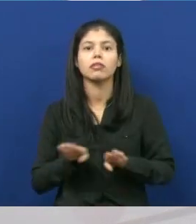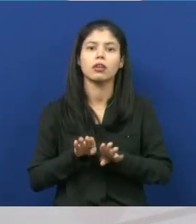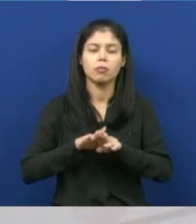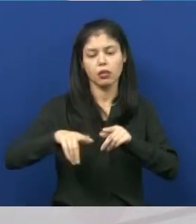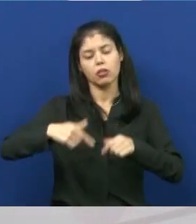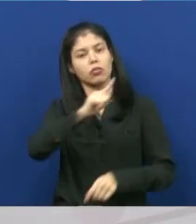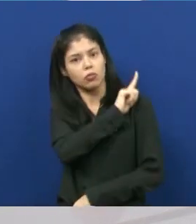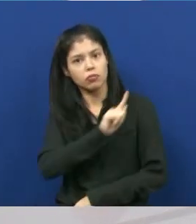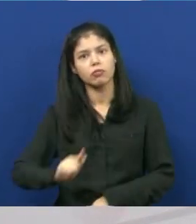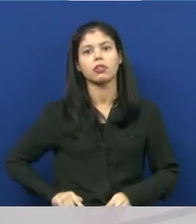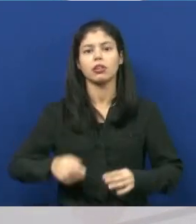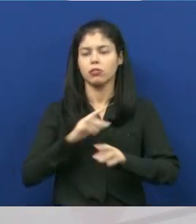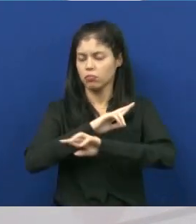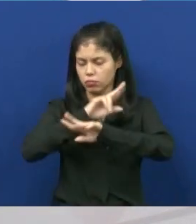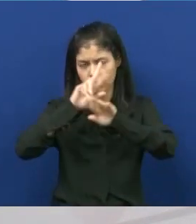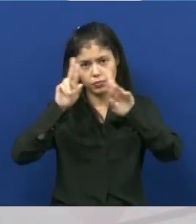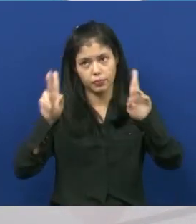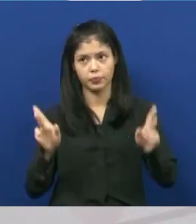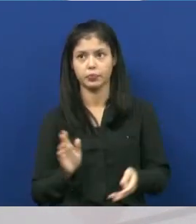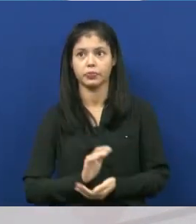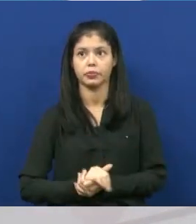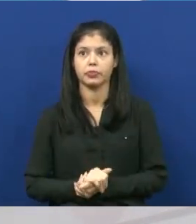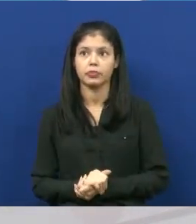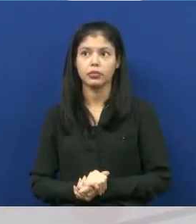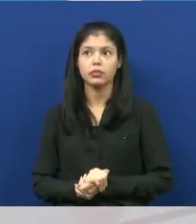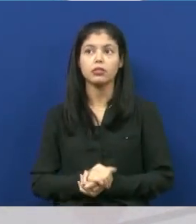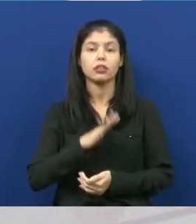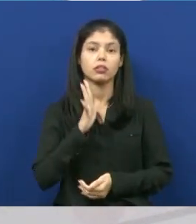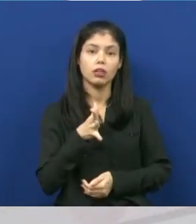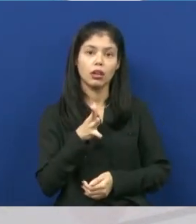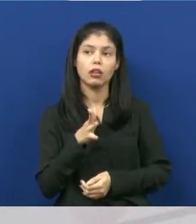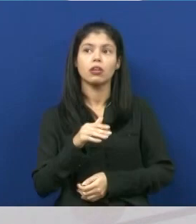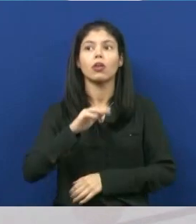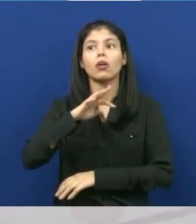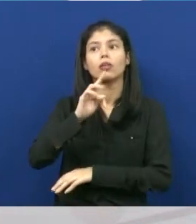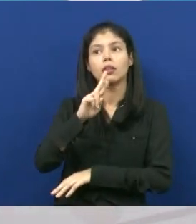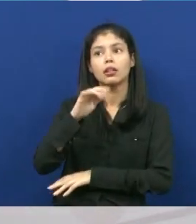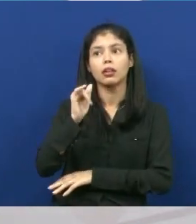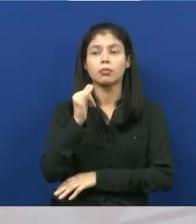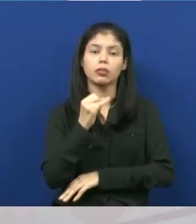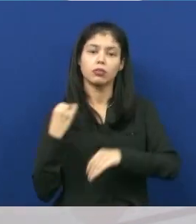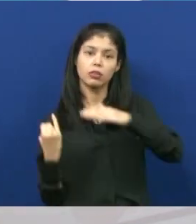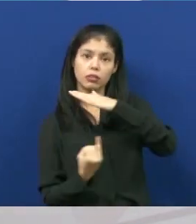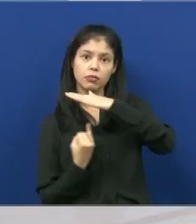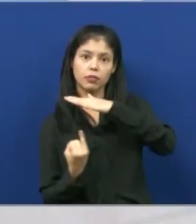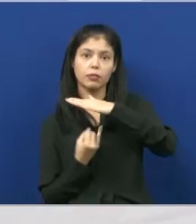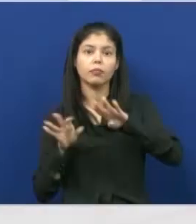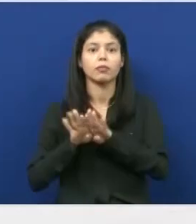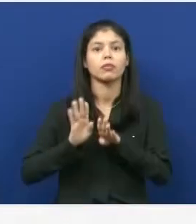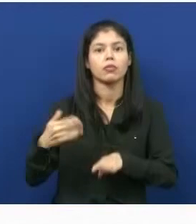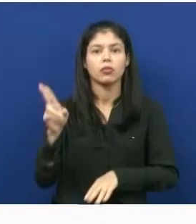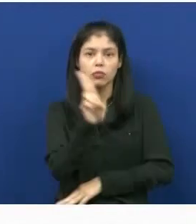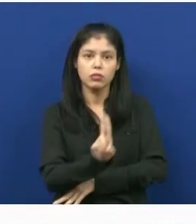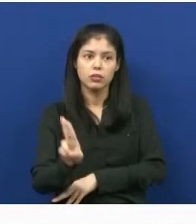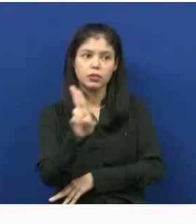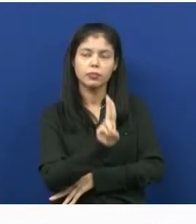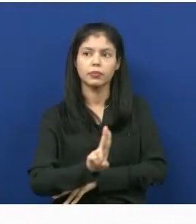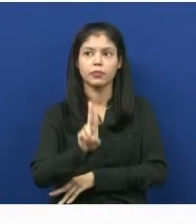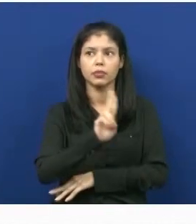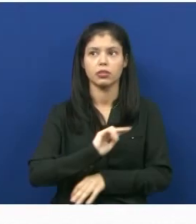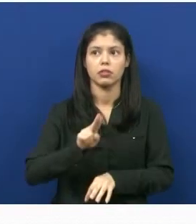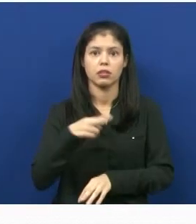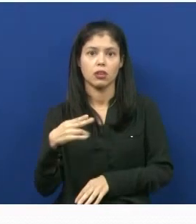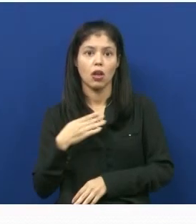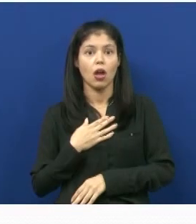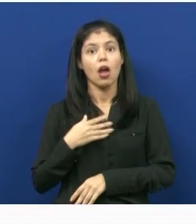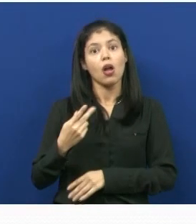do governo e etc. O tratamento informal é aquele tratamento que nós vamos utilizar com as